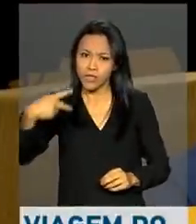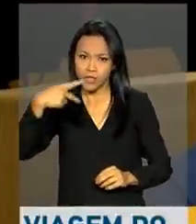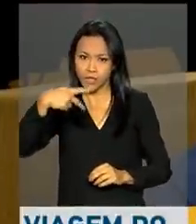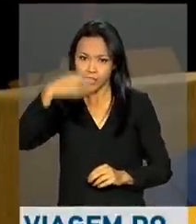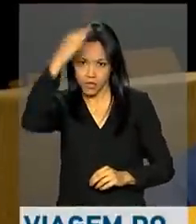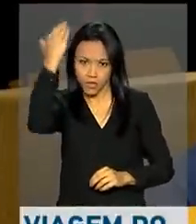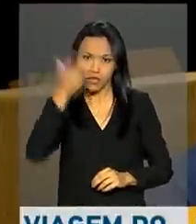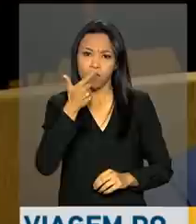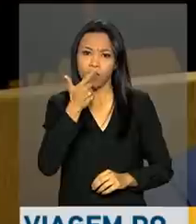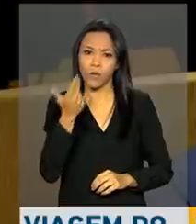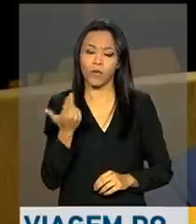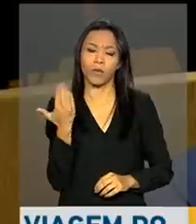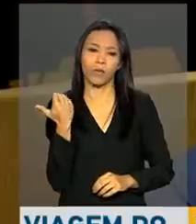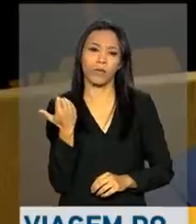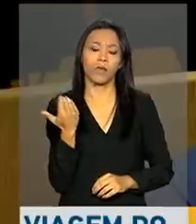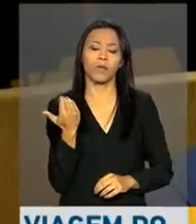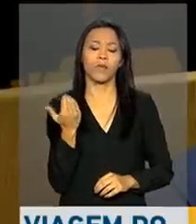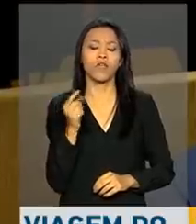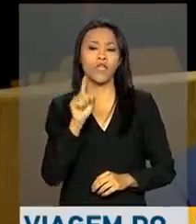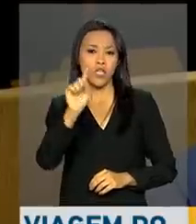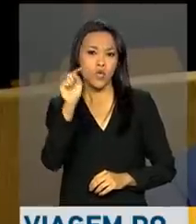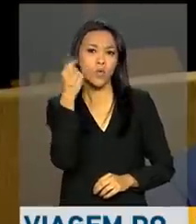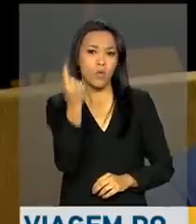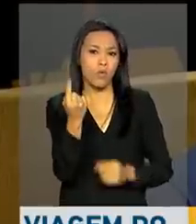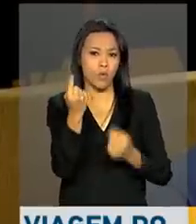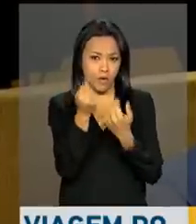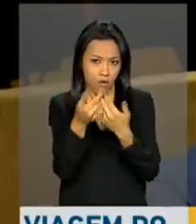dos fatores que levaria